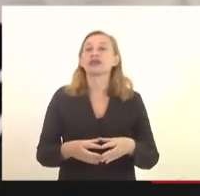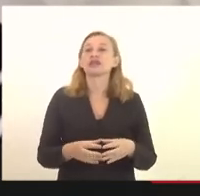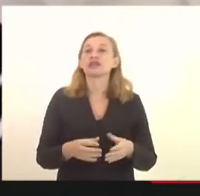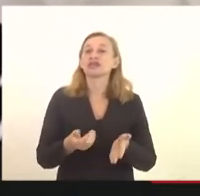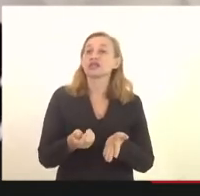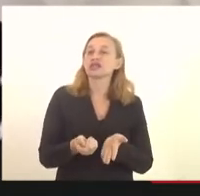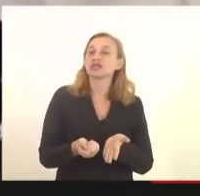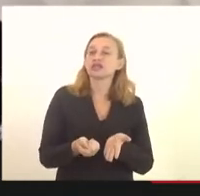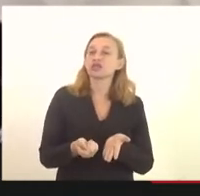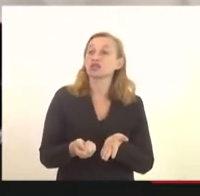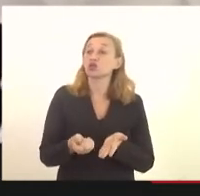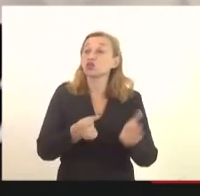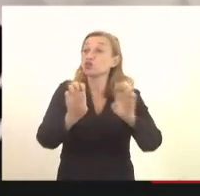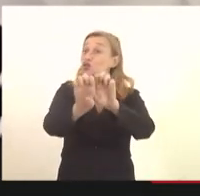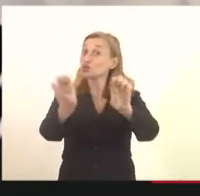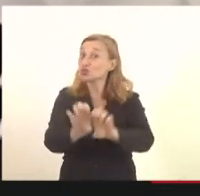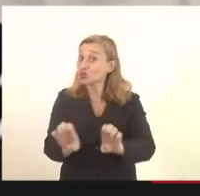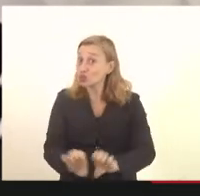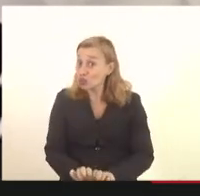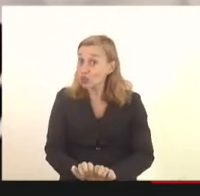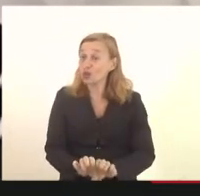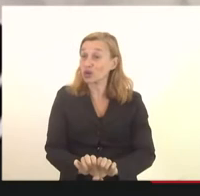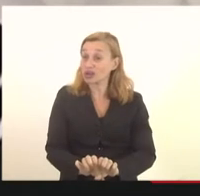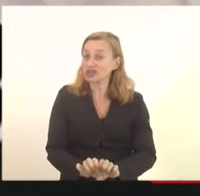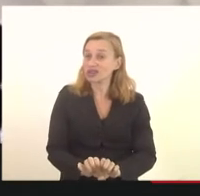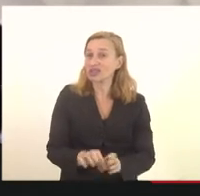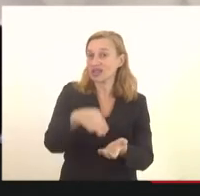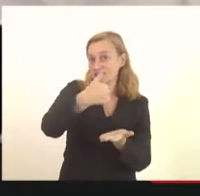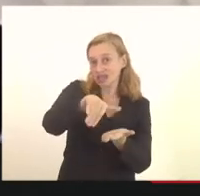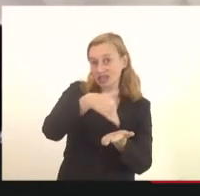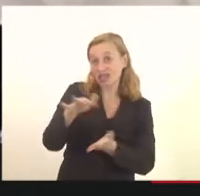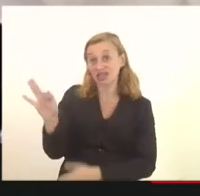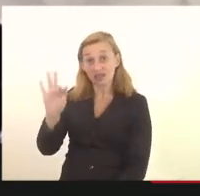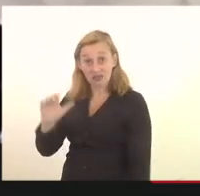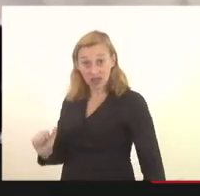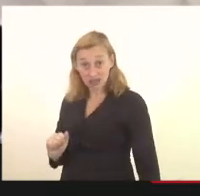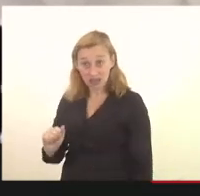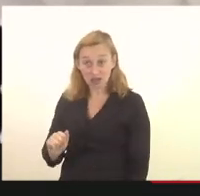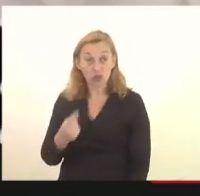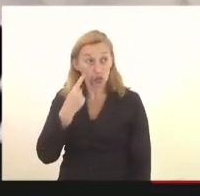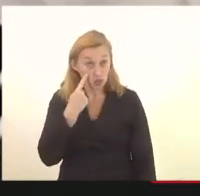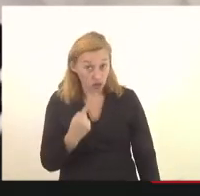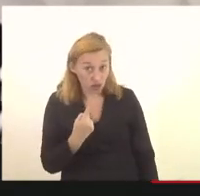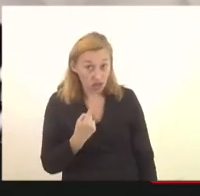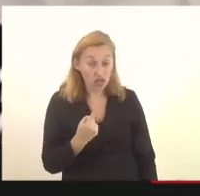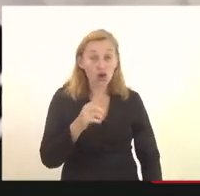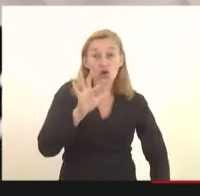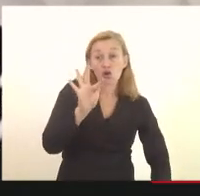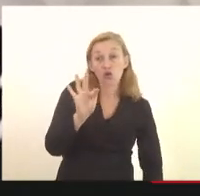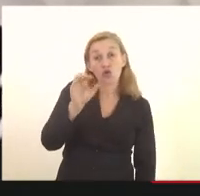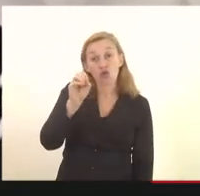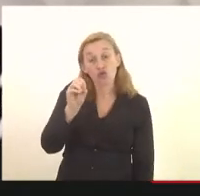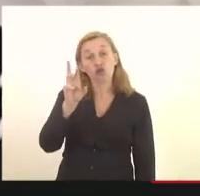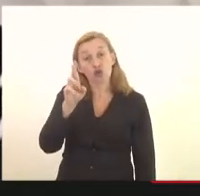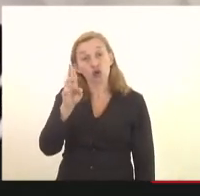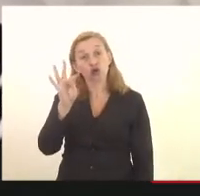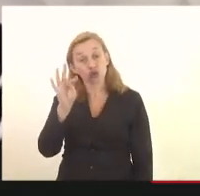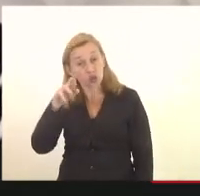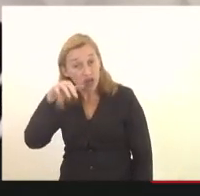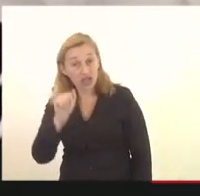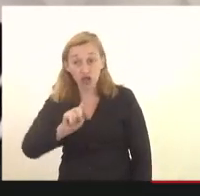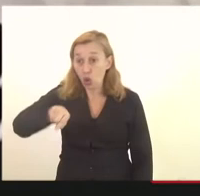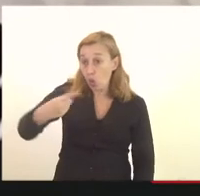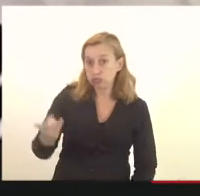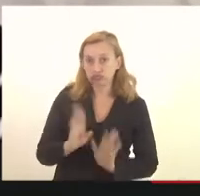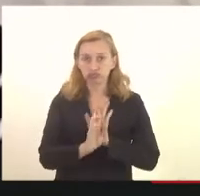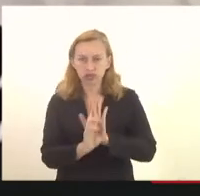a partir da estruturação da Secretaria de Fazenda, eu estou vendo aqui o Fortunato e outros representantes,